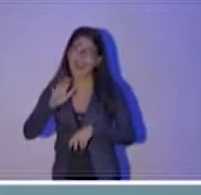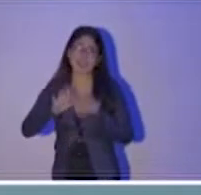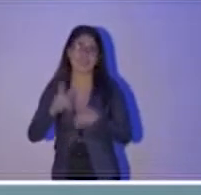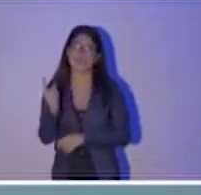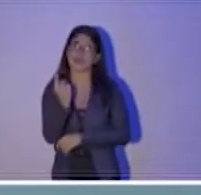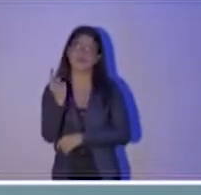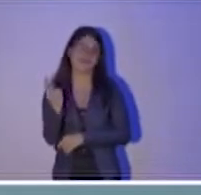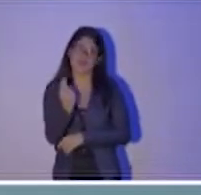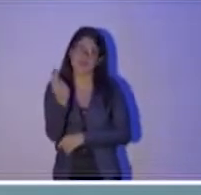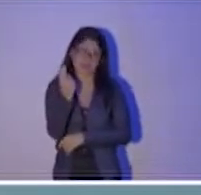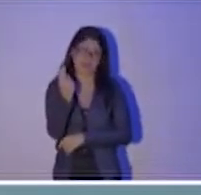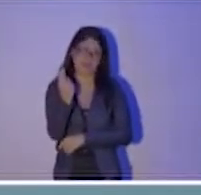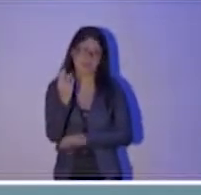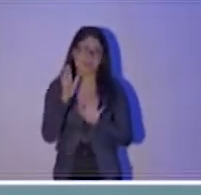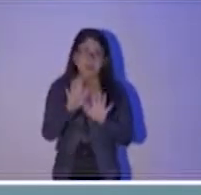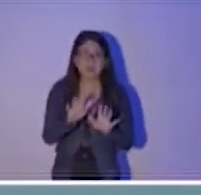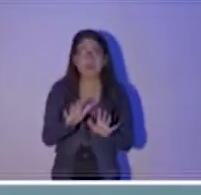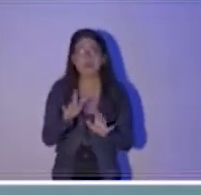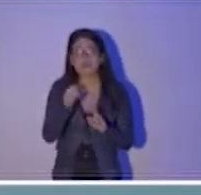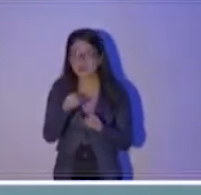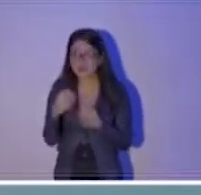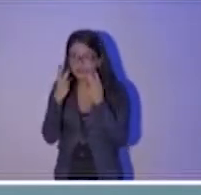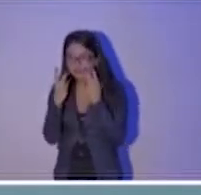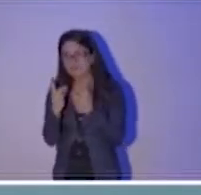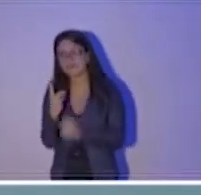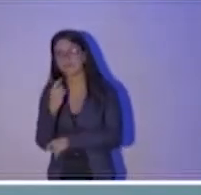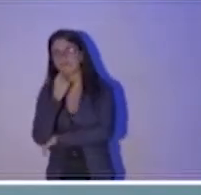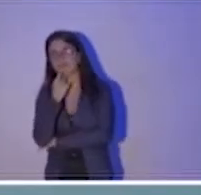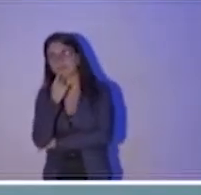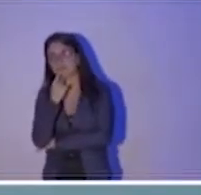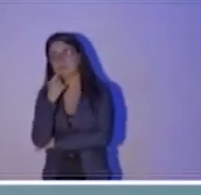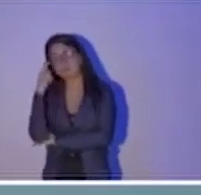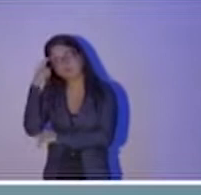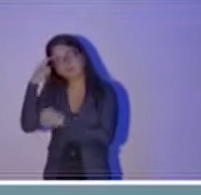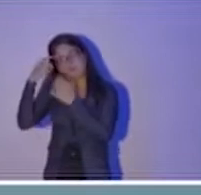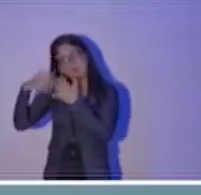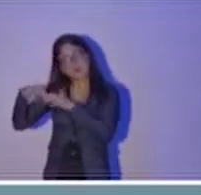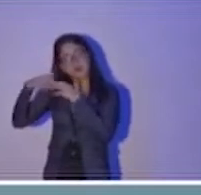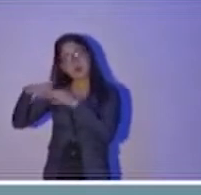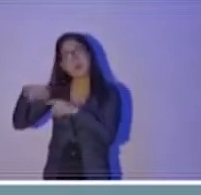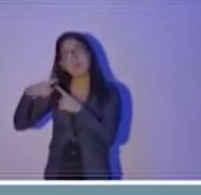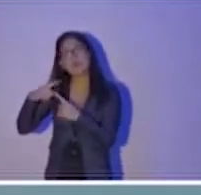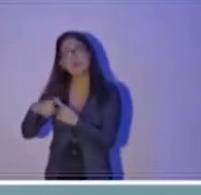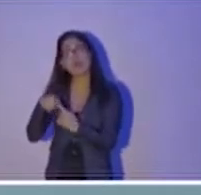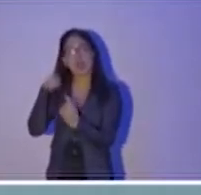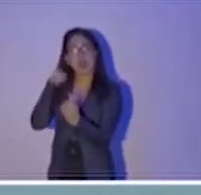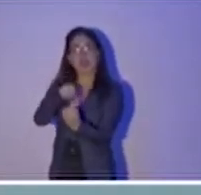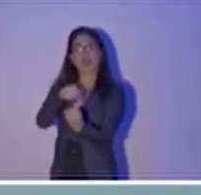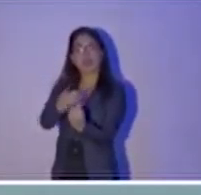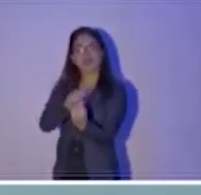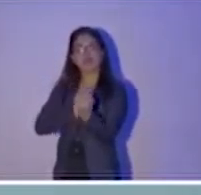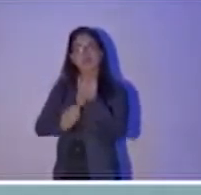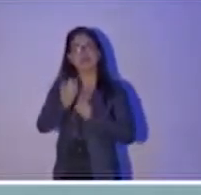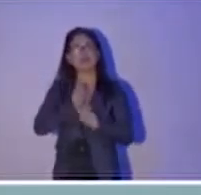dor do outro. Você escuta e começa a tentar entender por que que aquela pessoa está dizendo aquilo para você.